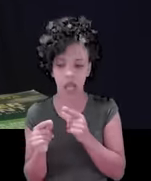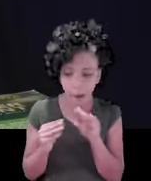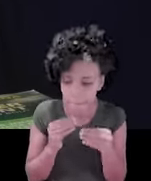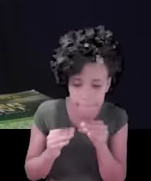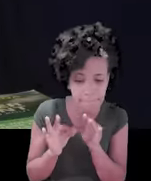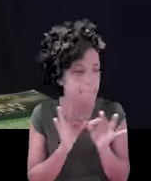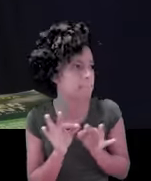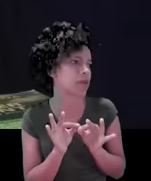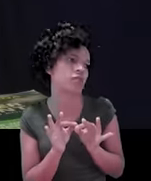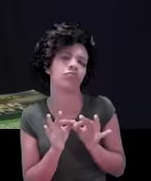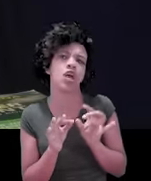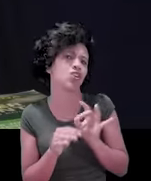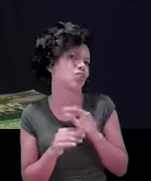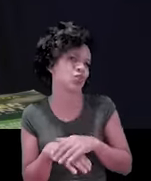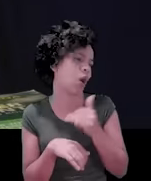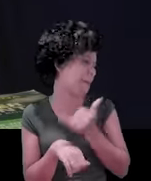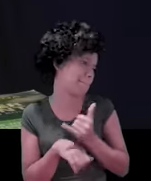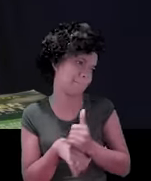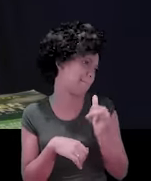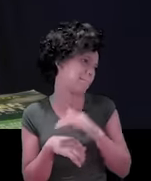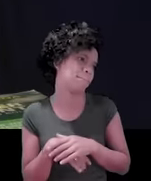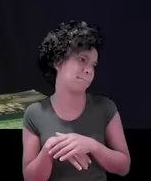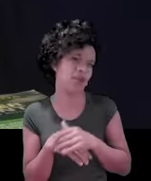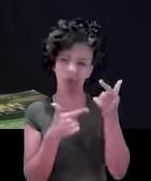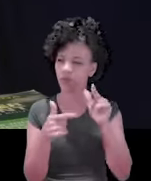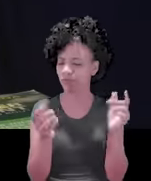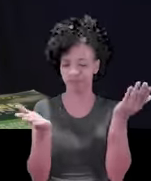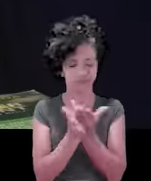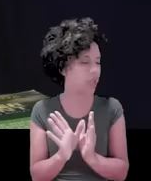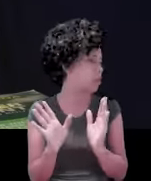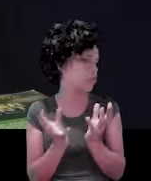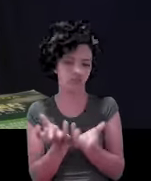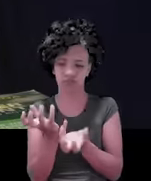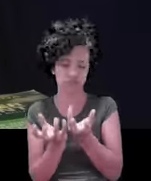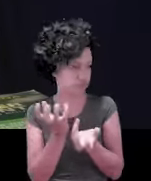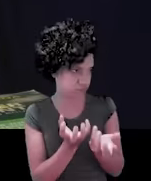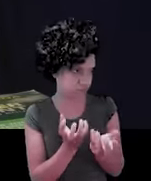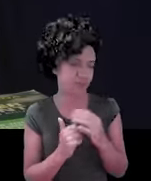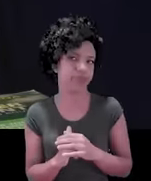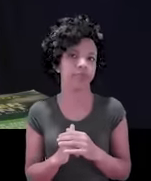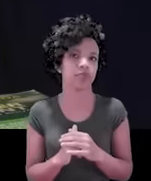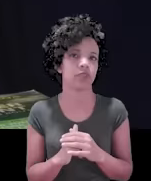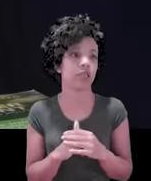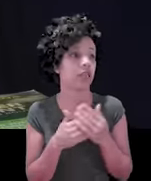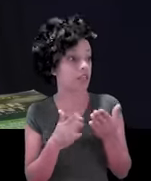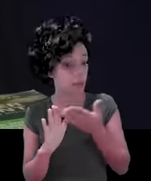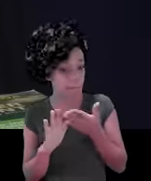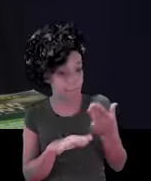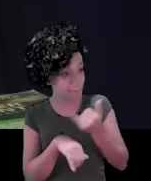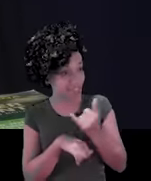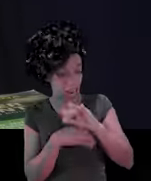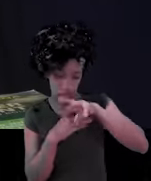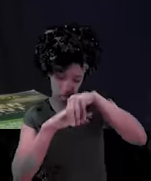fui lá meu só sobrou a parte metálica assim mas tinha tudo destruído consumidor fogo e meio a